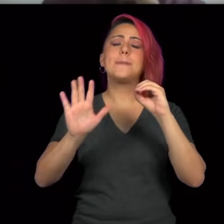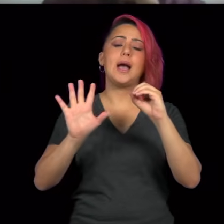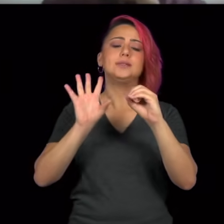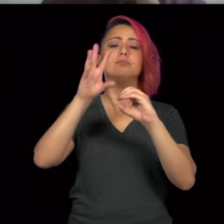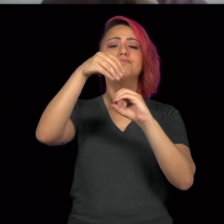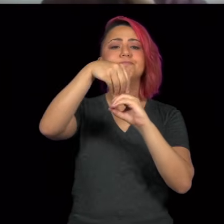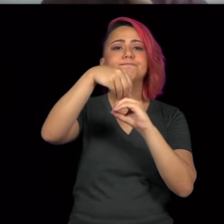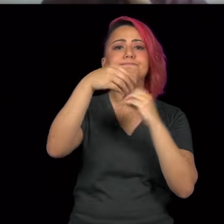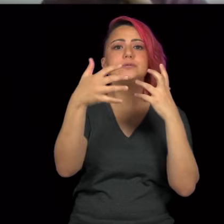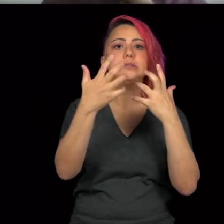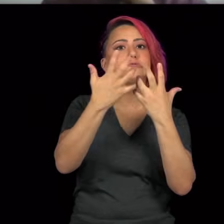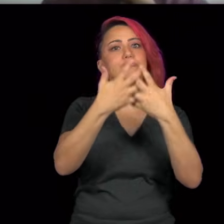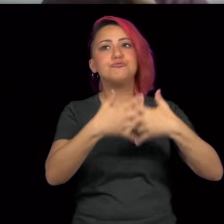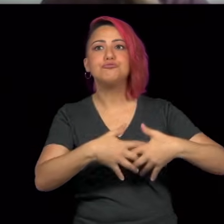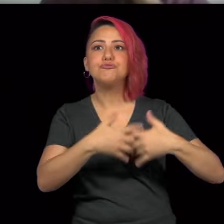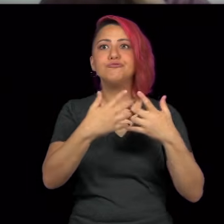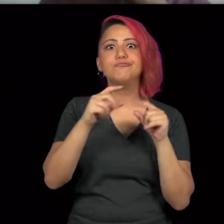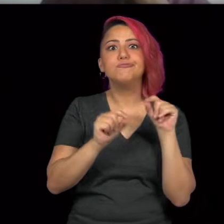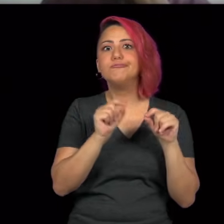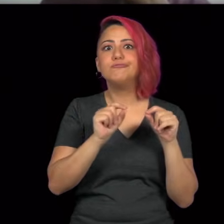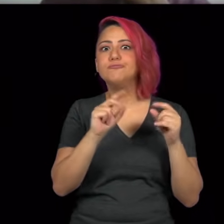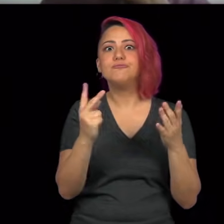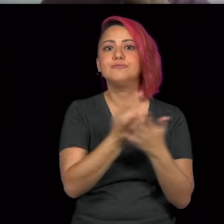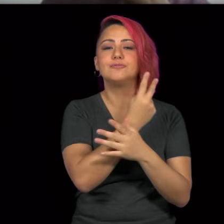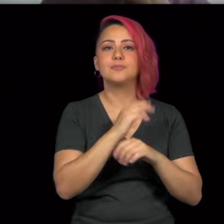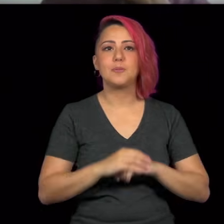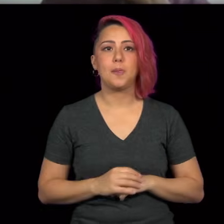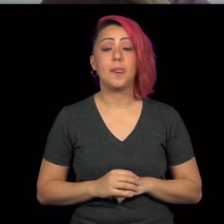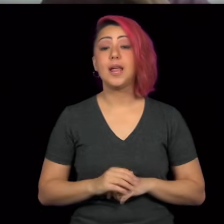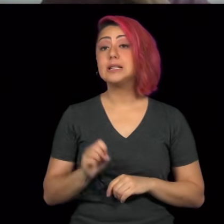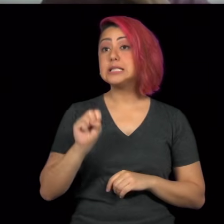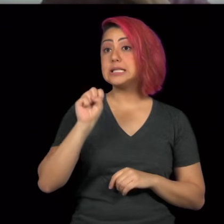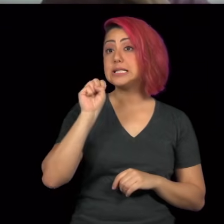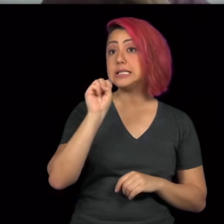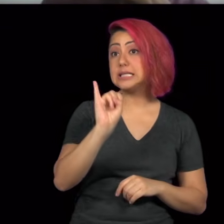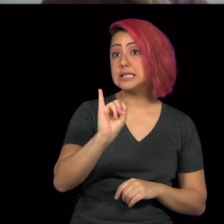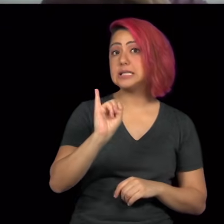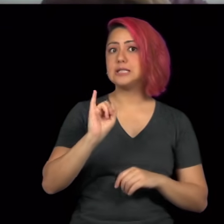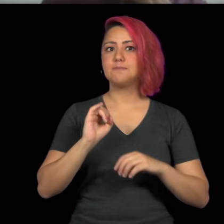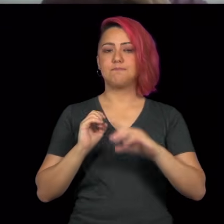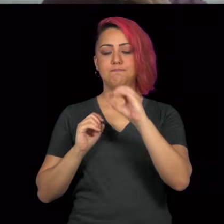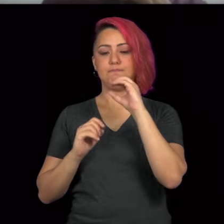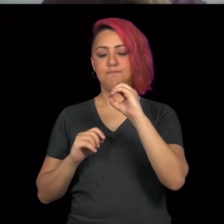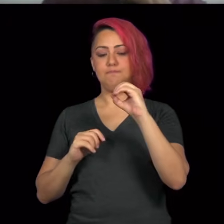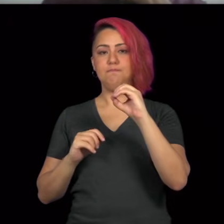nessa brincadeira? Se eu estou ligando